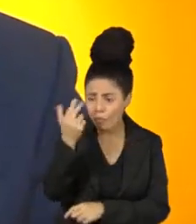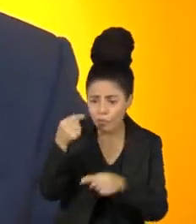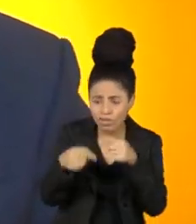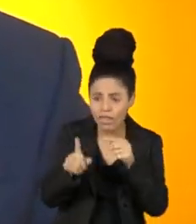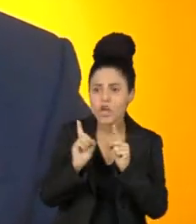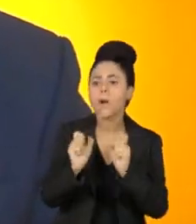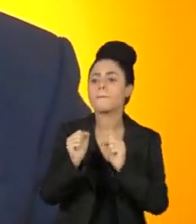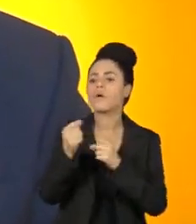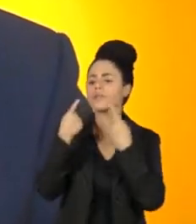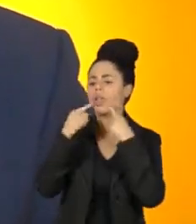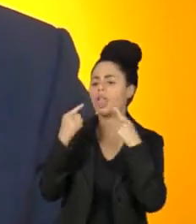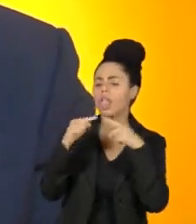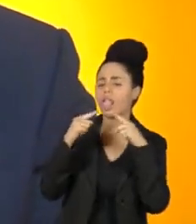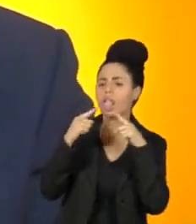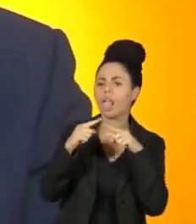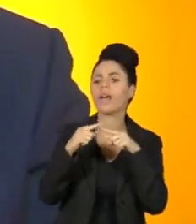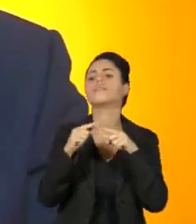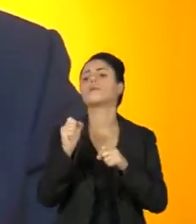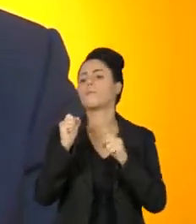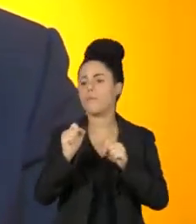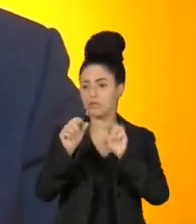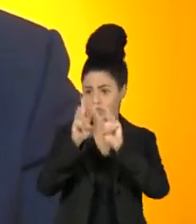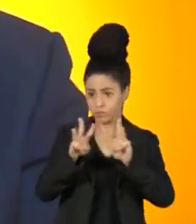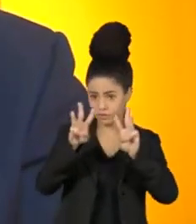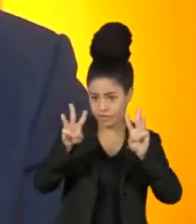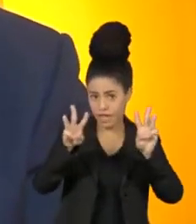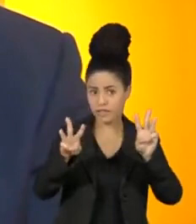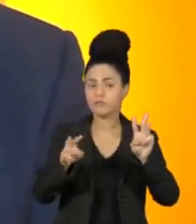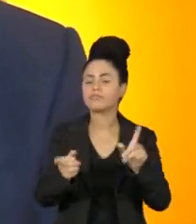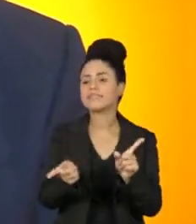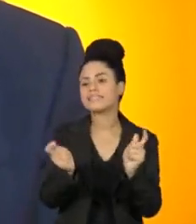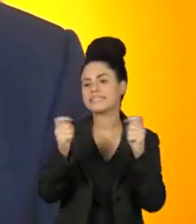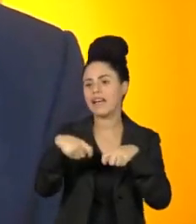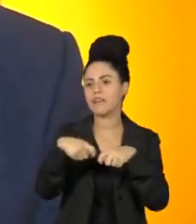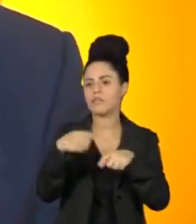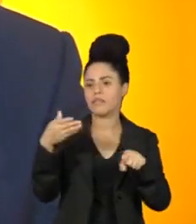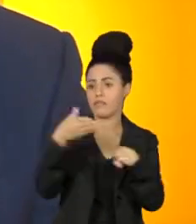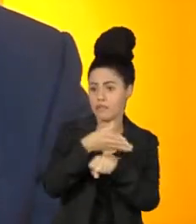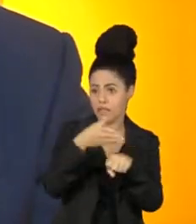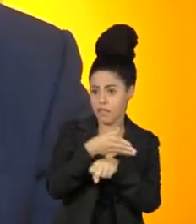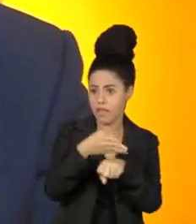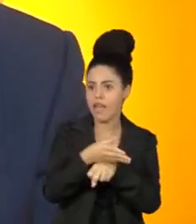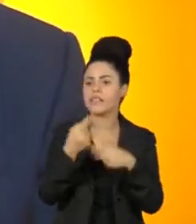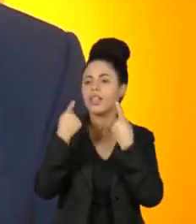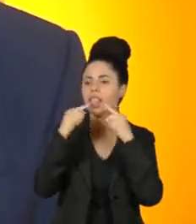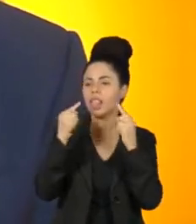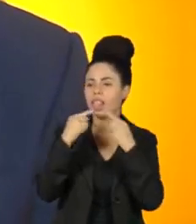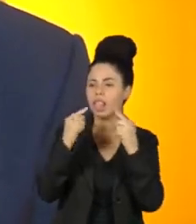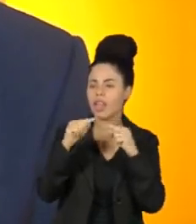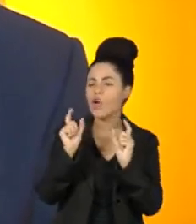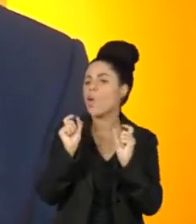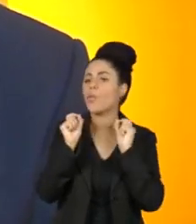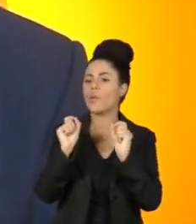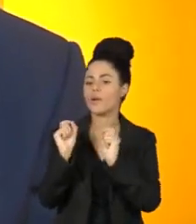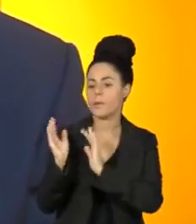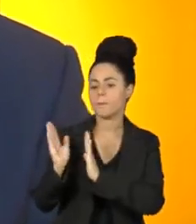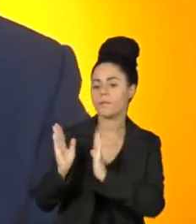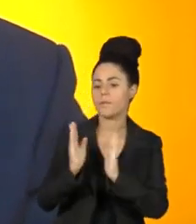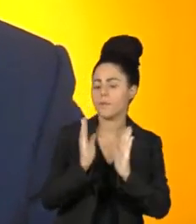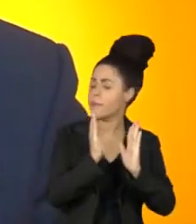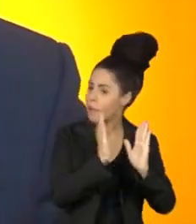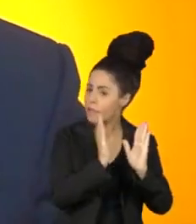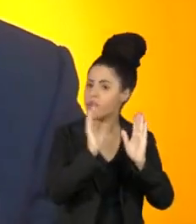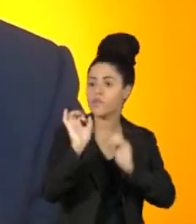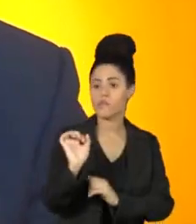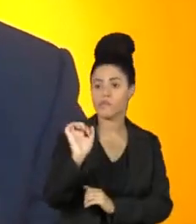pode reclamar com o Senacom. É um site, consumidor.gov.br, registra essa reclamação. Isso vai gerar um procedimento interno